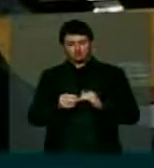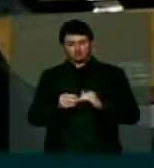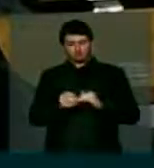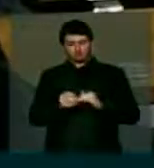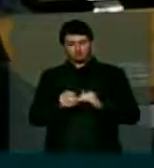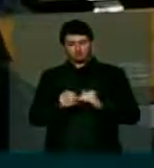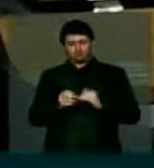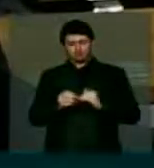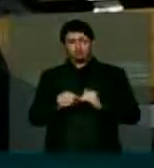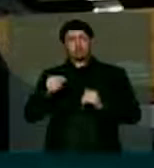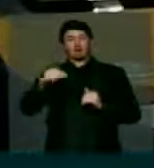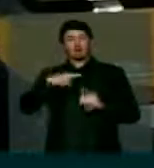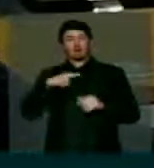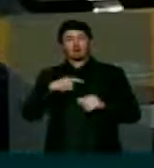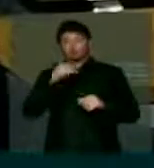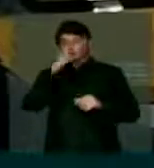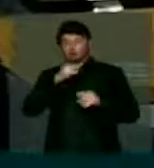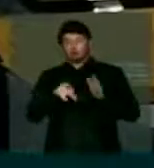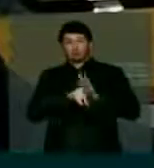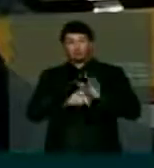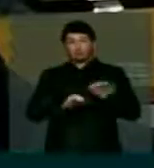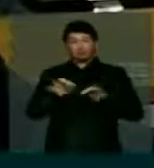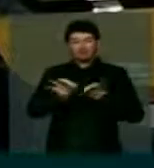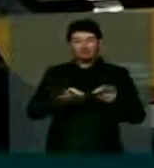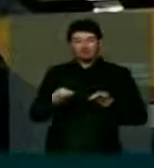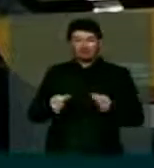aqui informações sobre a preparação